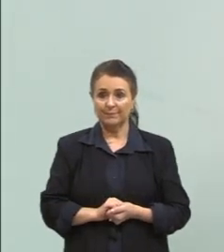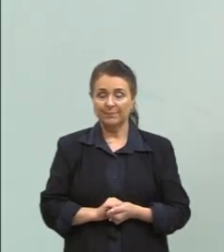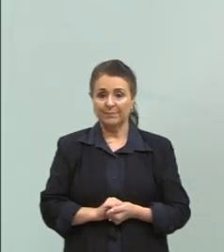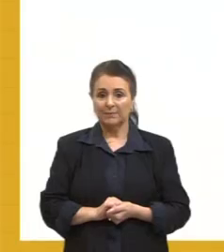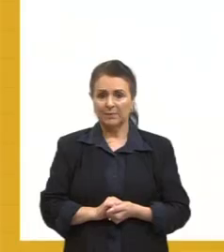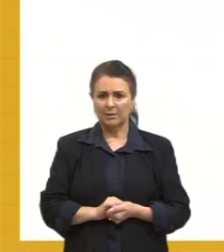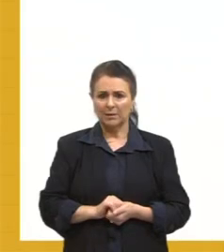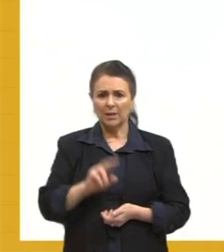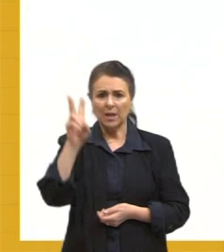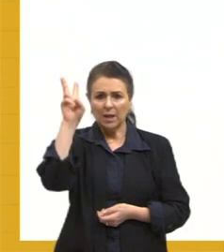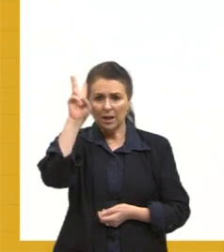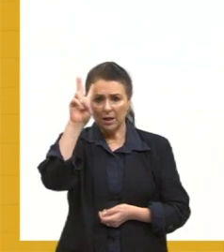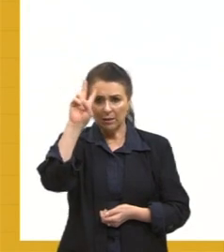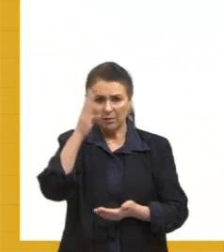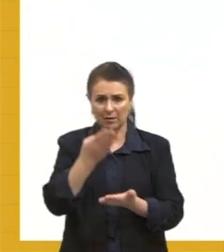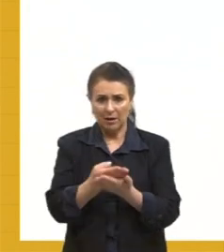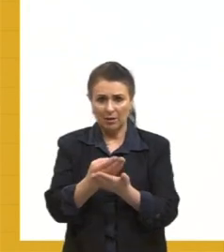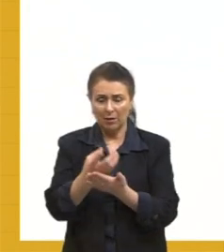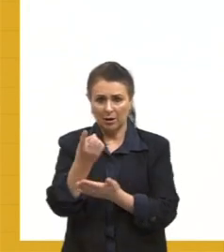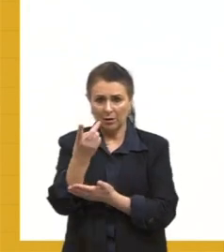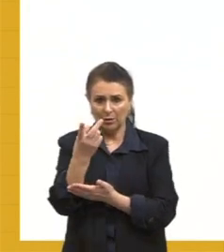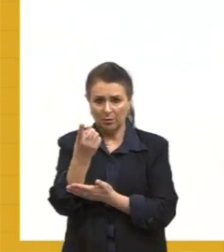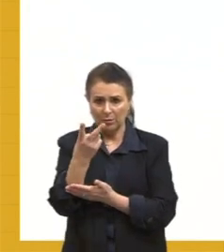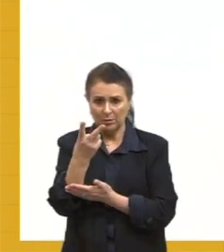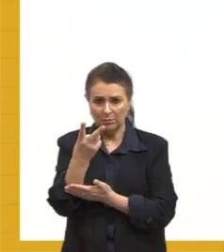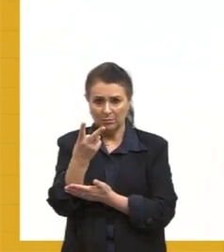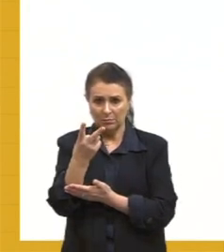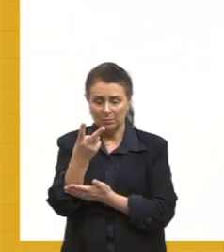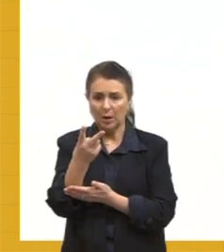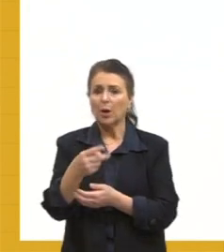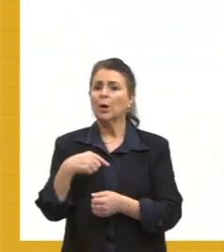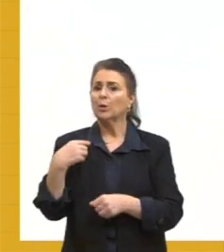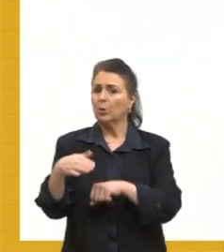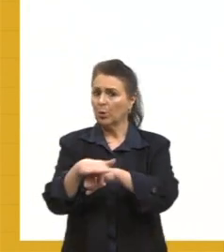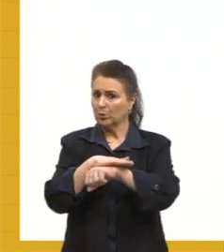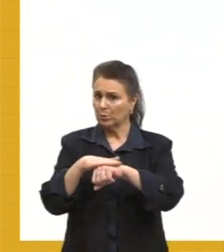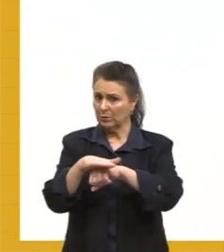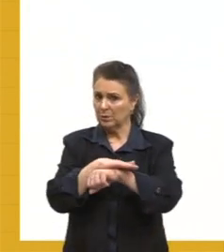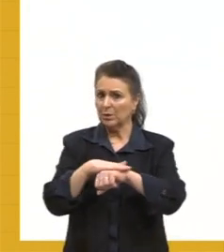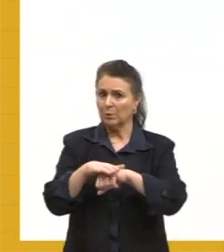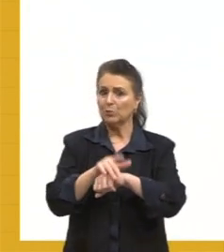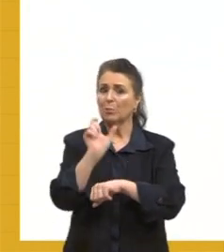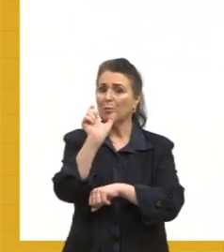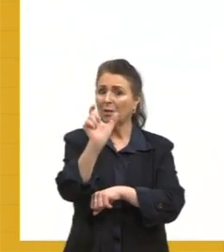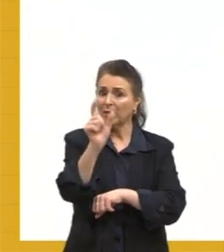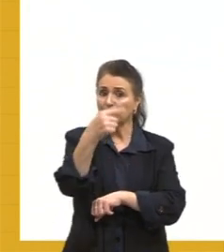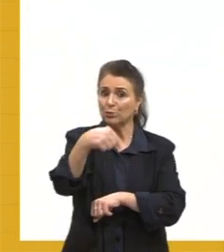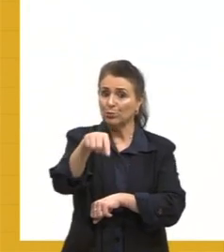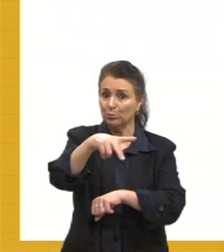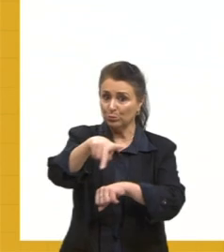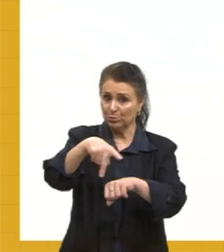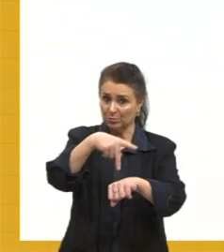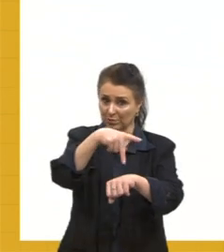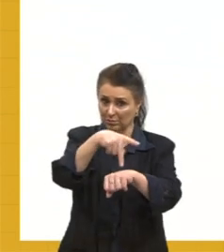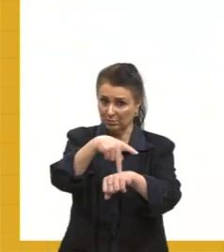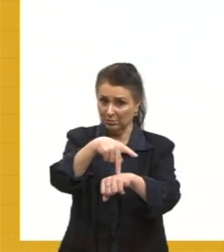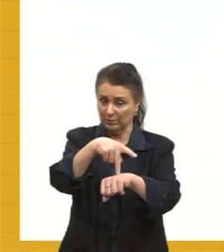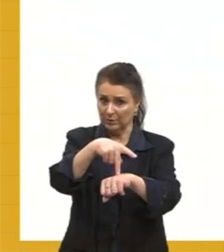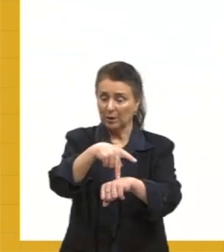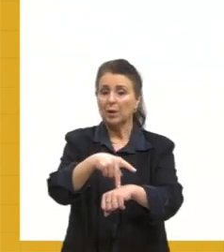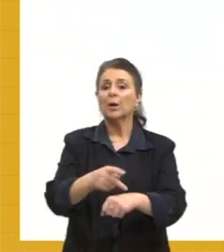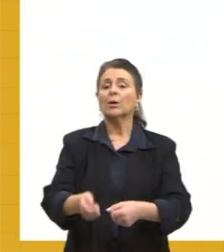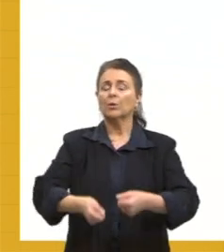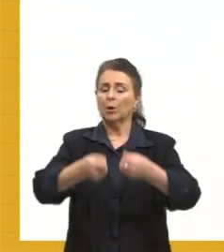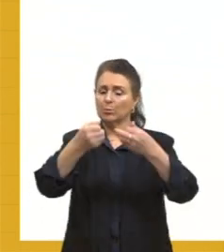e vocês lembram da aula 12 na aula 12 nós comentamos sobre os estrangeirismos nós falamos sobre isso e